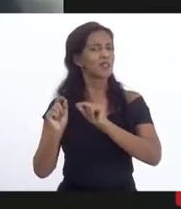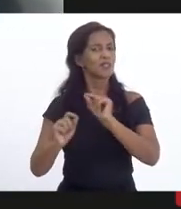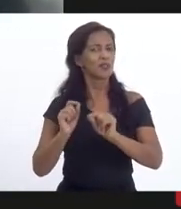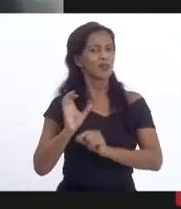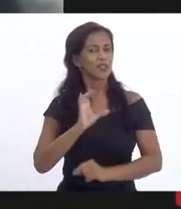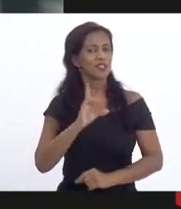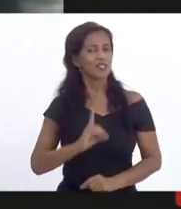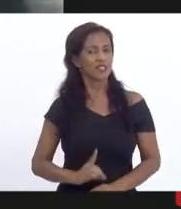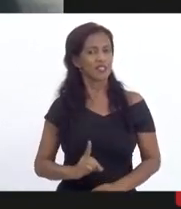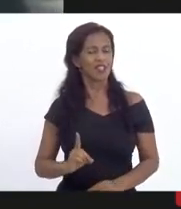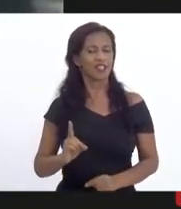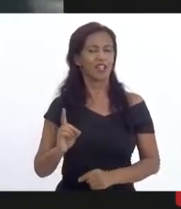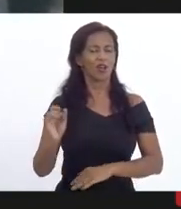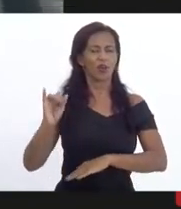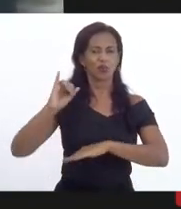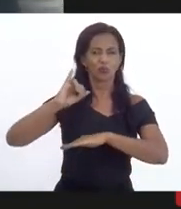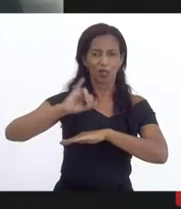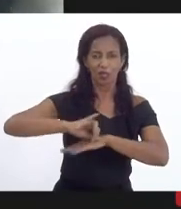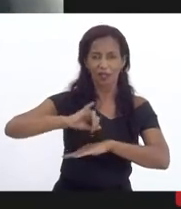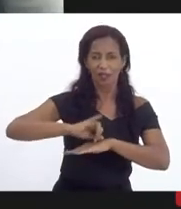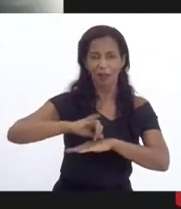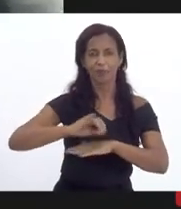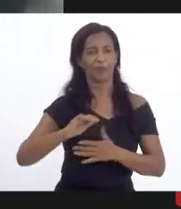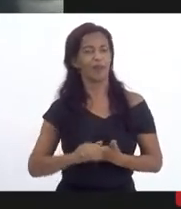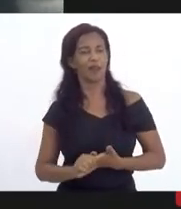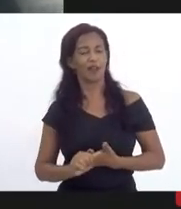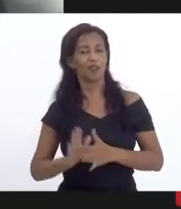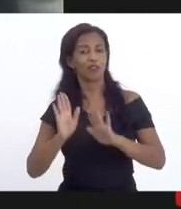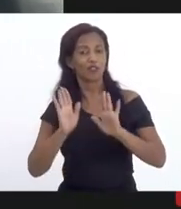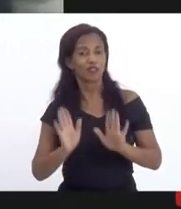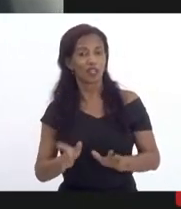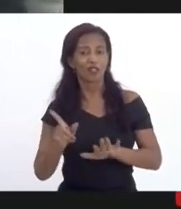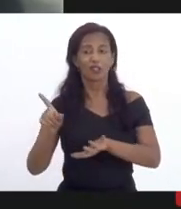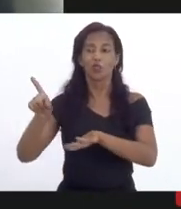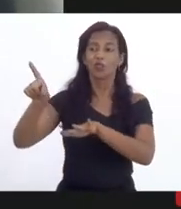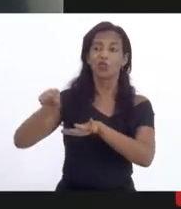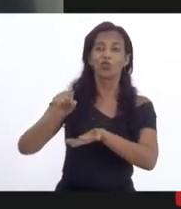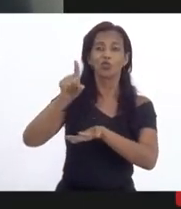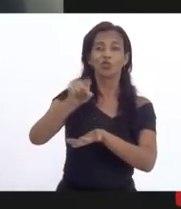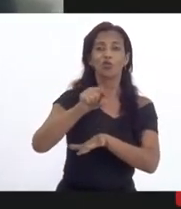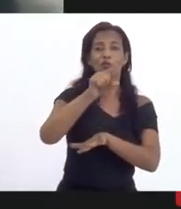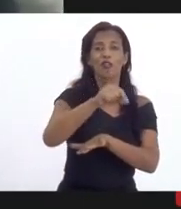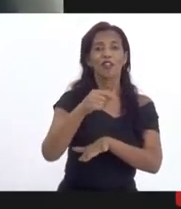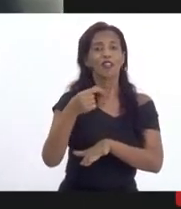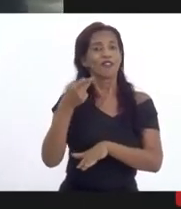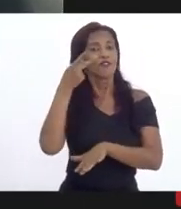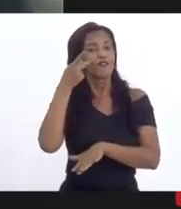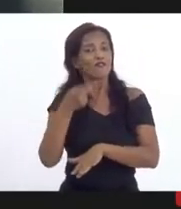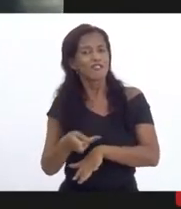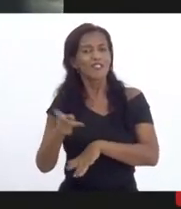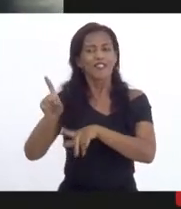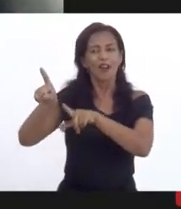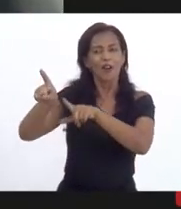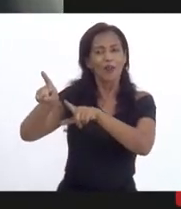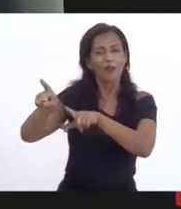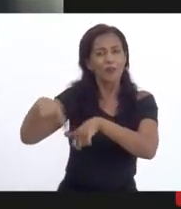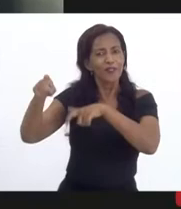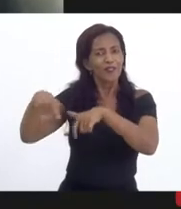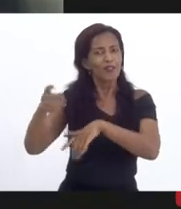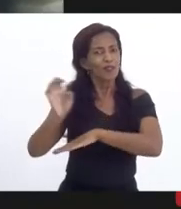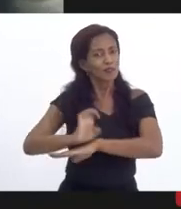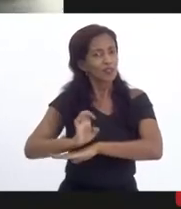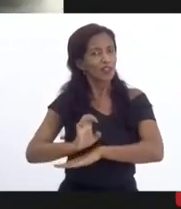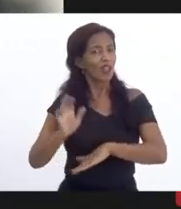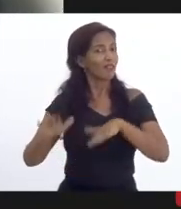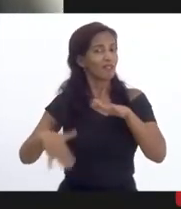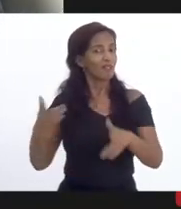cidadão carioca, o cidadão da região metropolitana, está escolhendo visitar as cidades do interior do estado, até